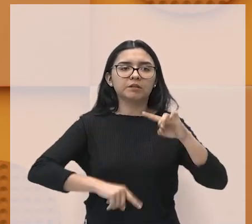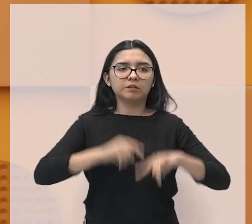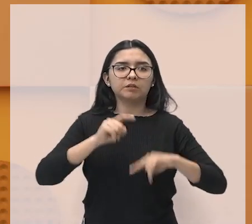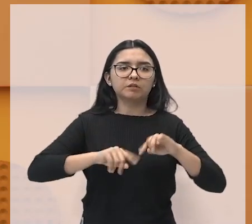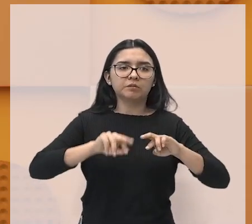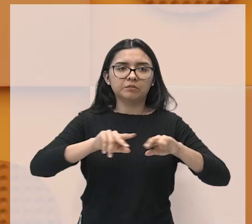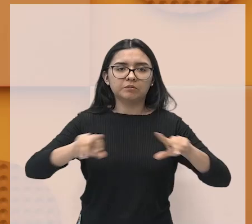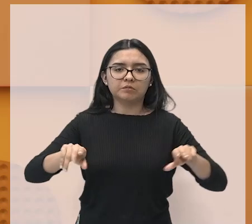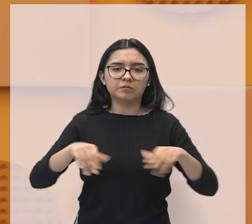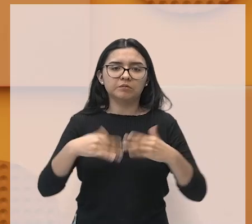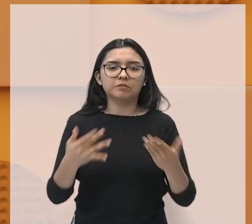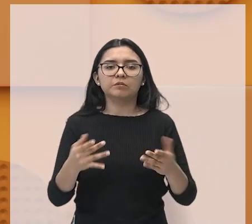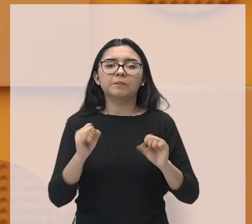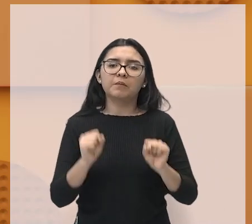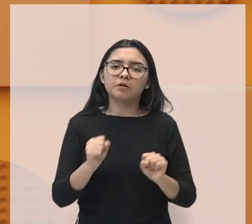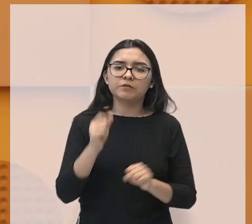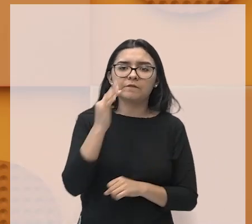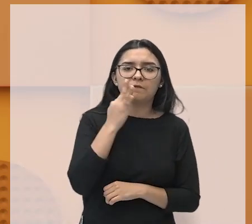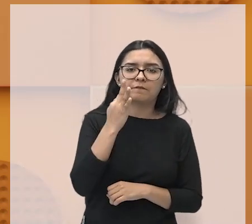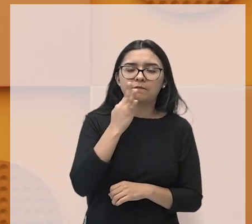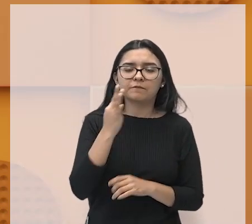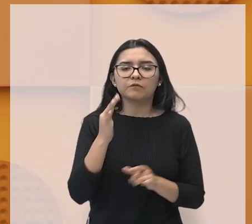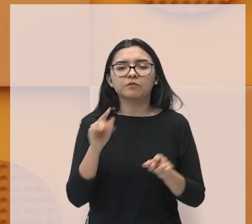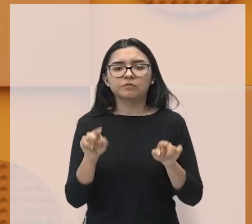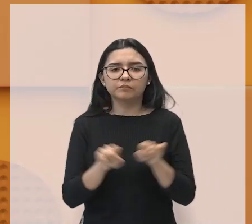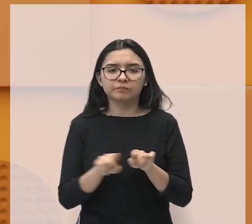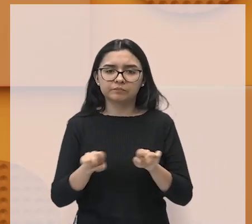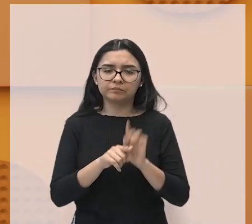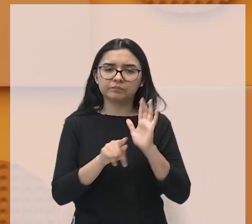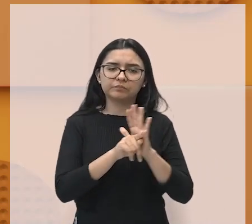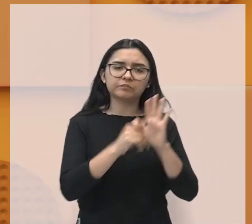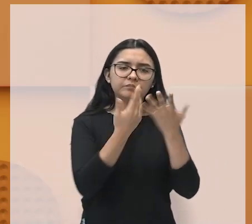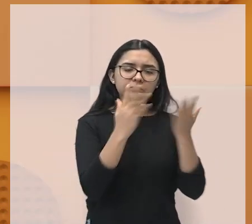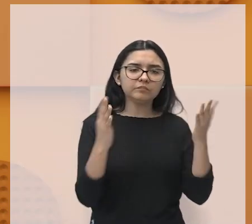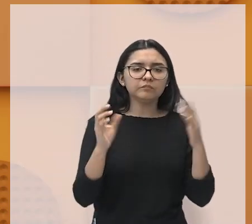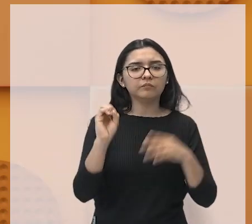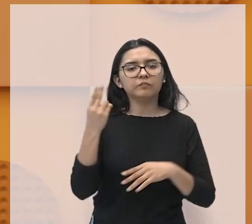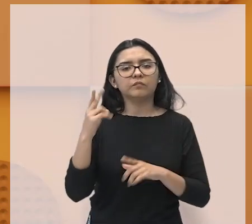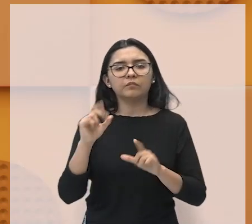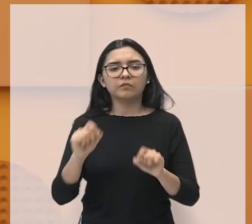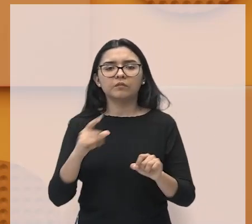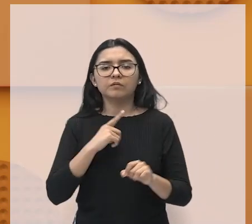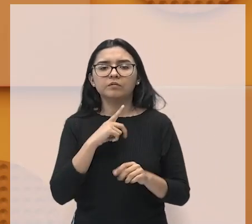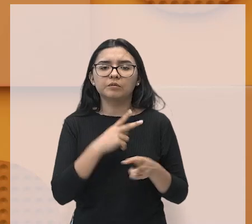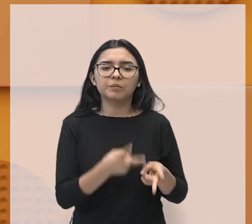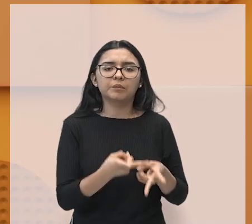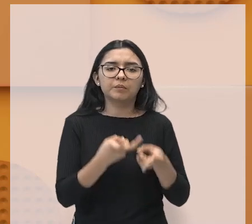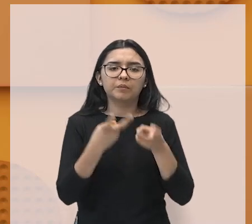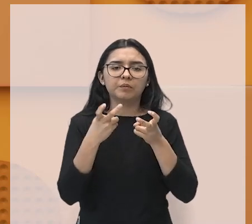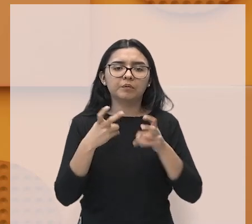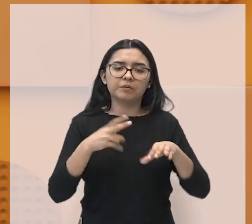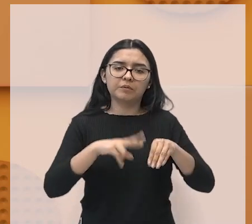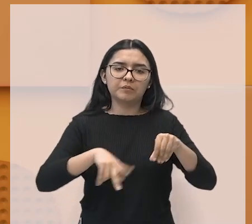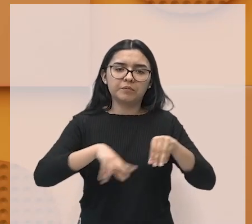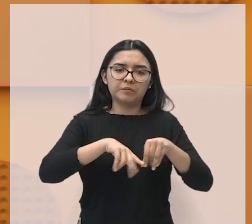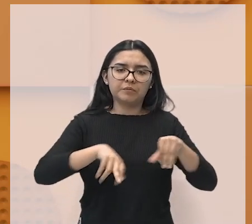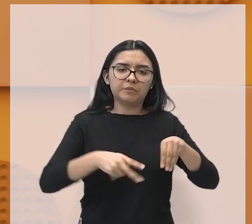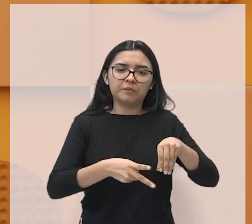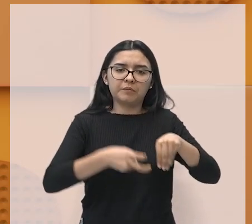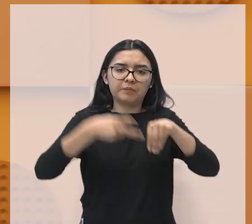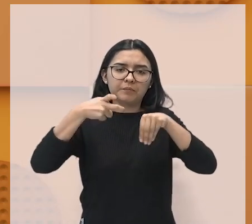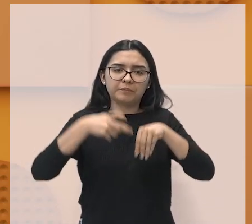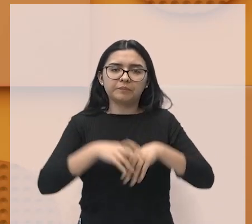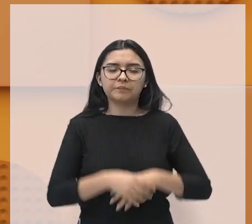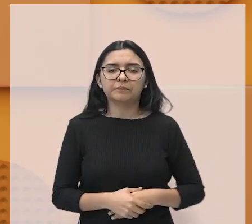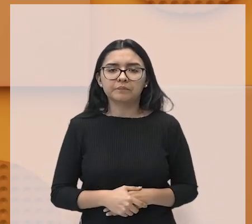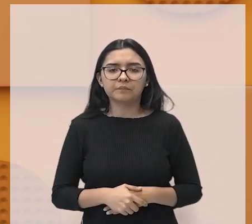materiais, como podem ser frutos, os coletas dos frutos da floresta ou ainda a retirada de minerais do nosso